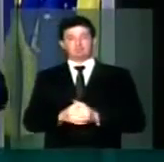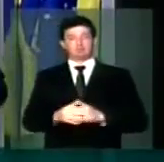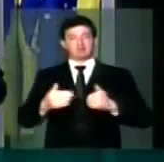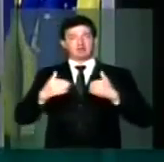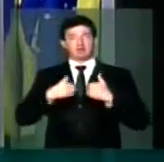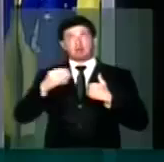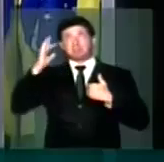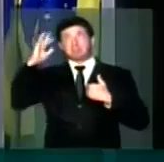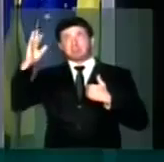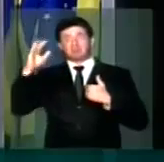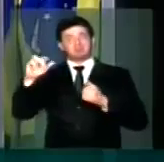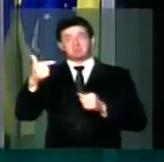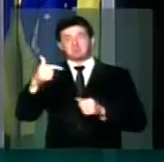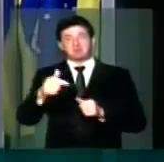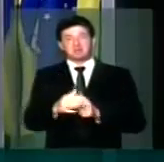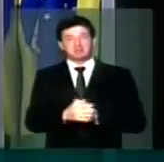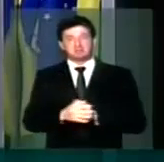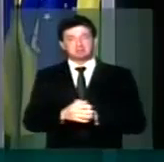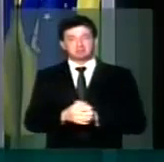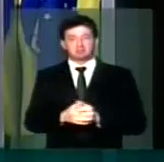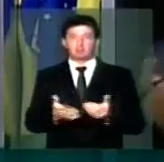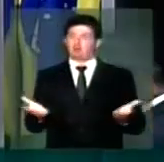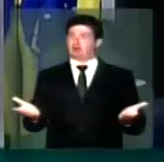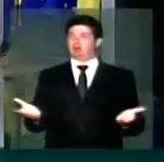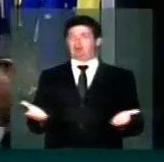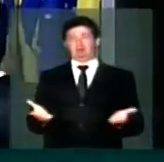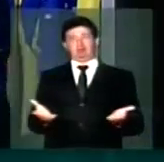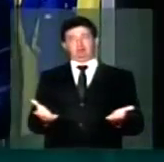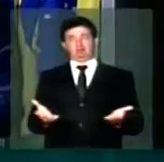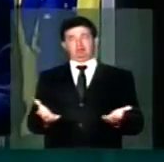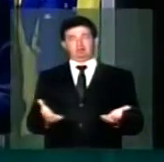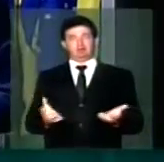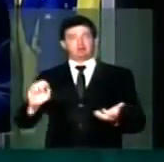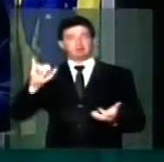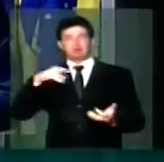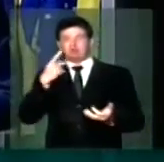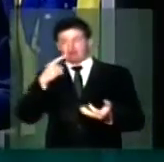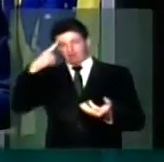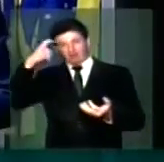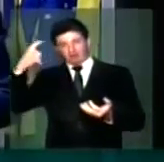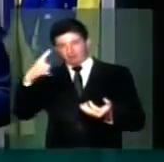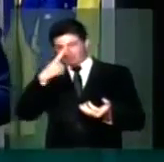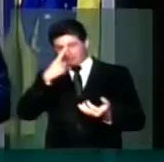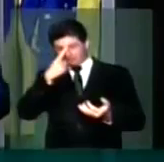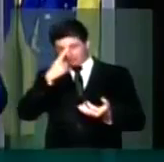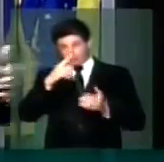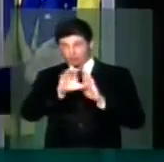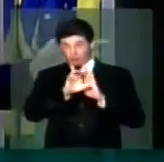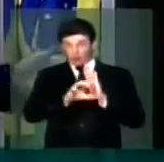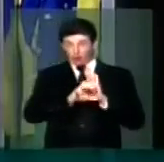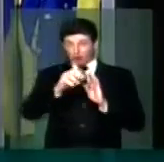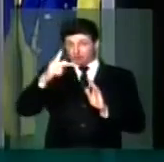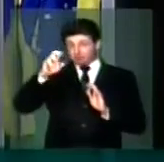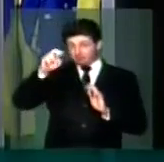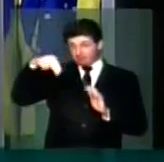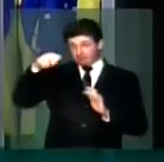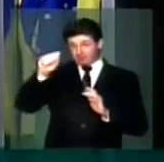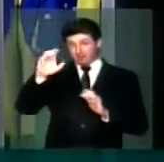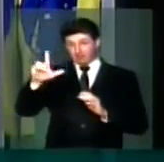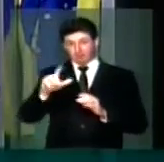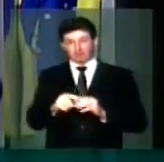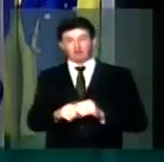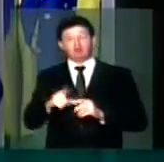em perspectiva. Ora, se nós estivéssemos falando em crime, no Código Penal, é